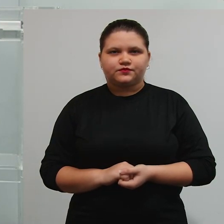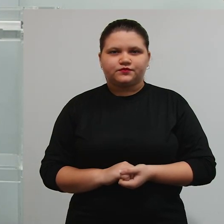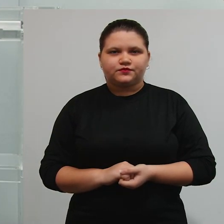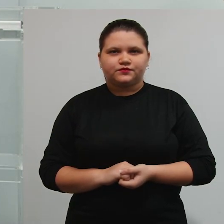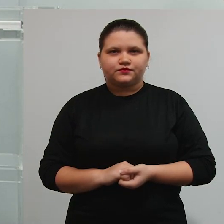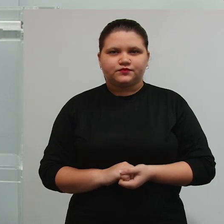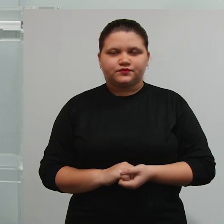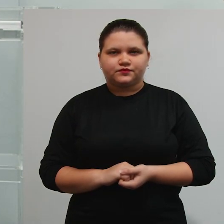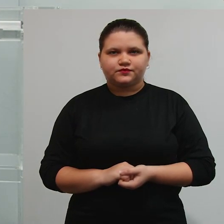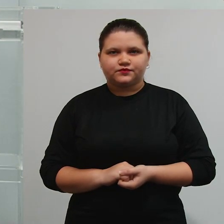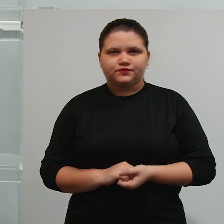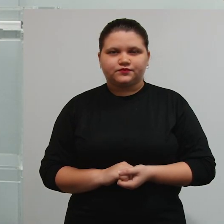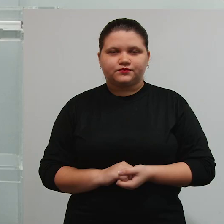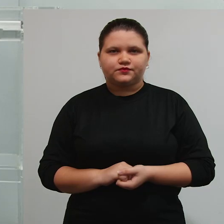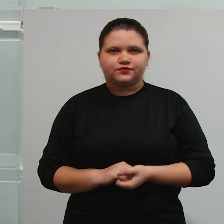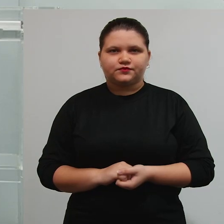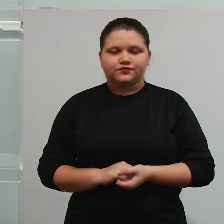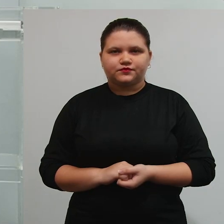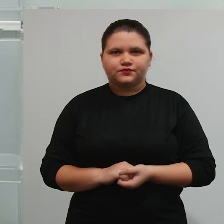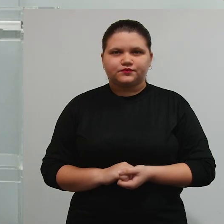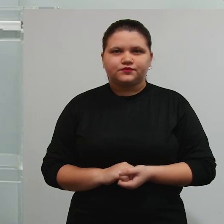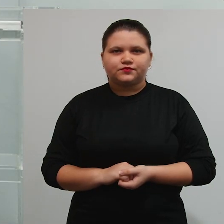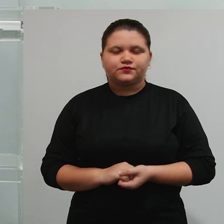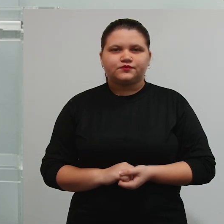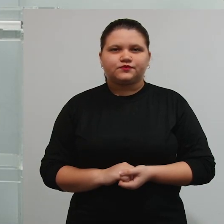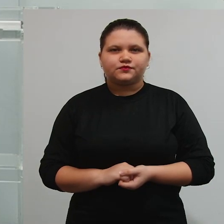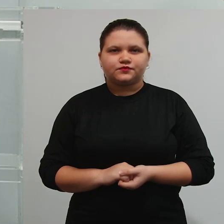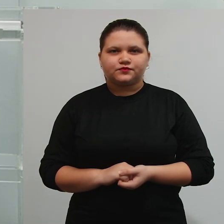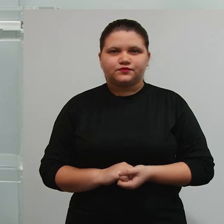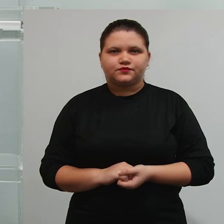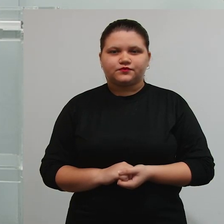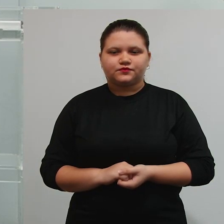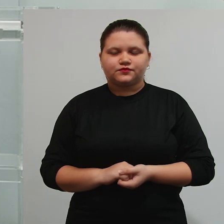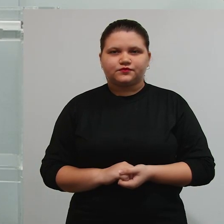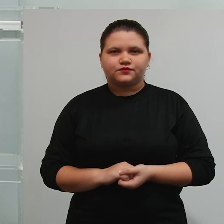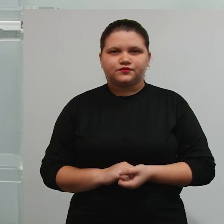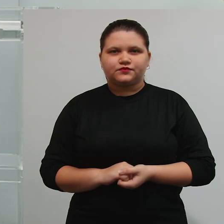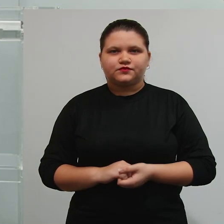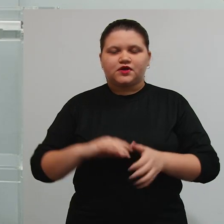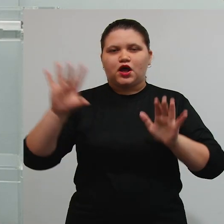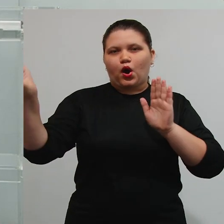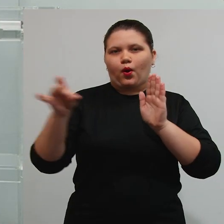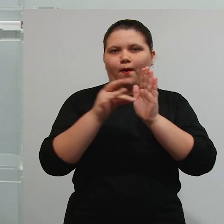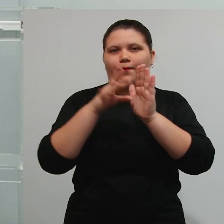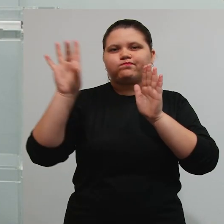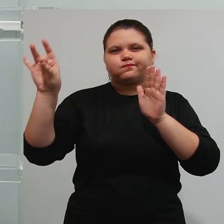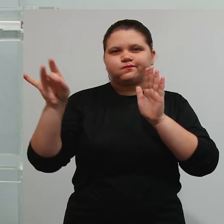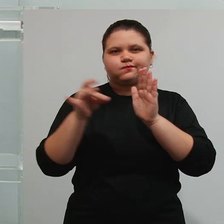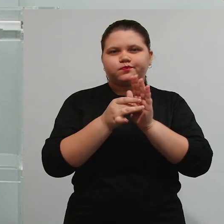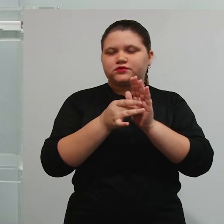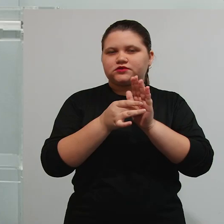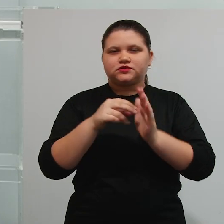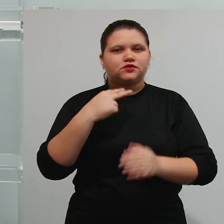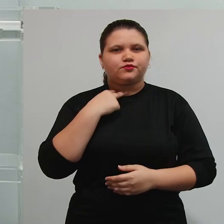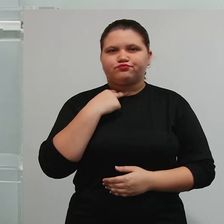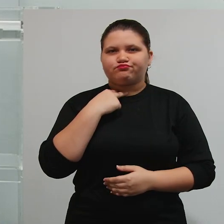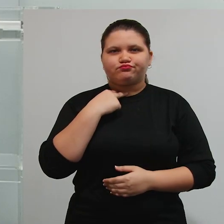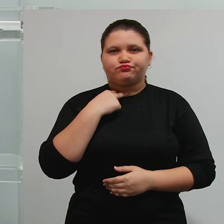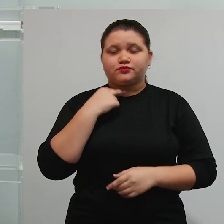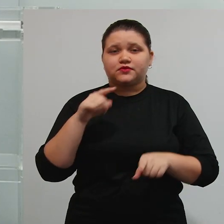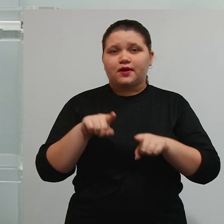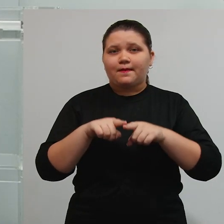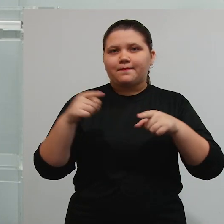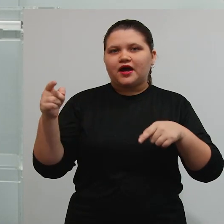sanções administrativas e as sanções civis. Portanto, copiar e colar não pode,